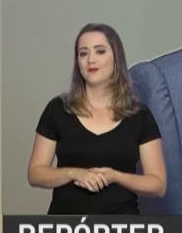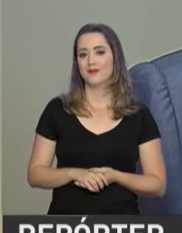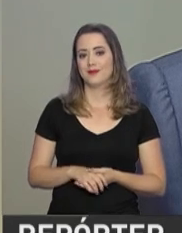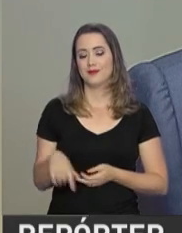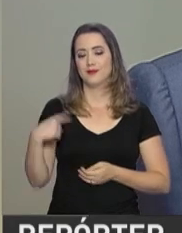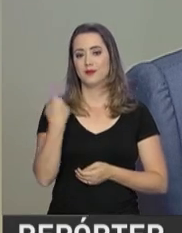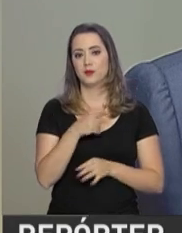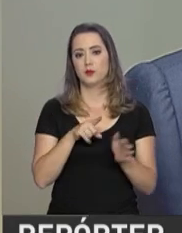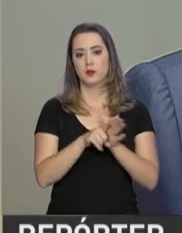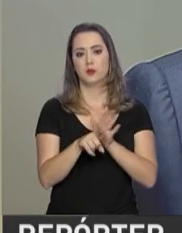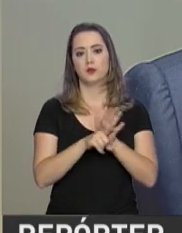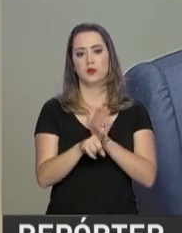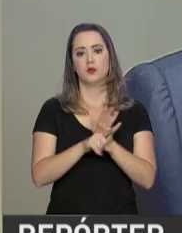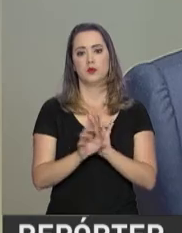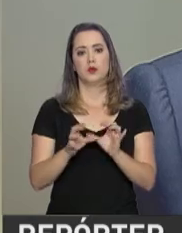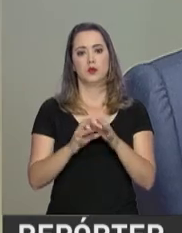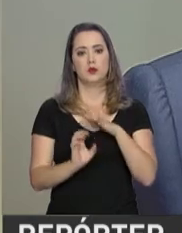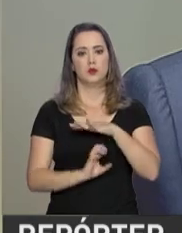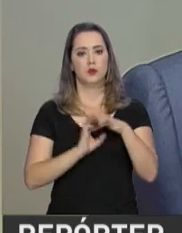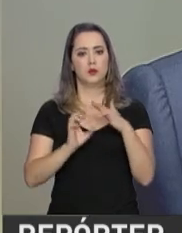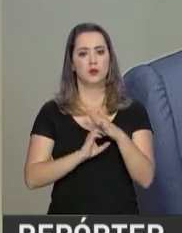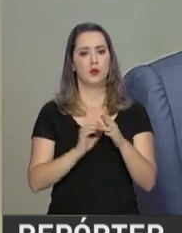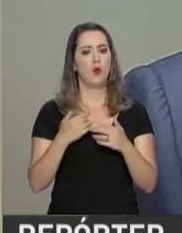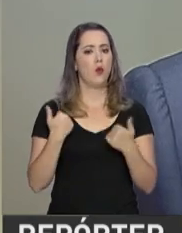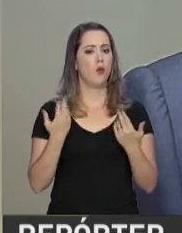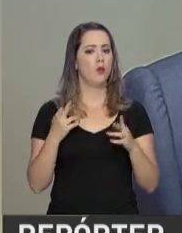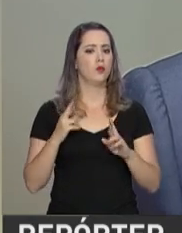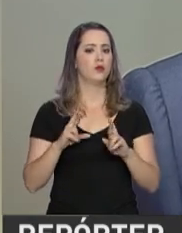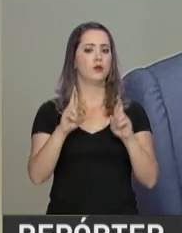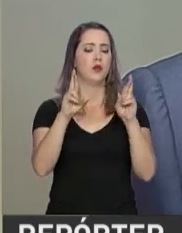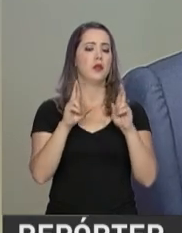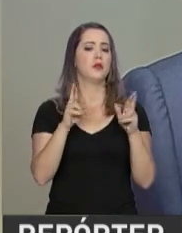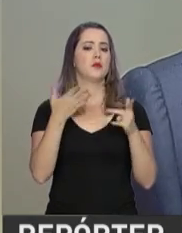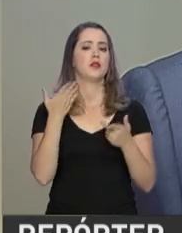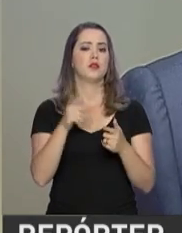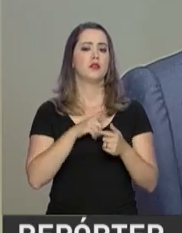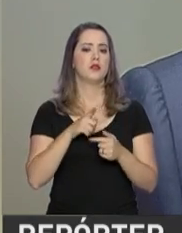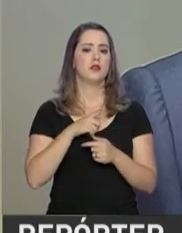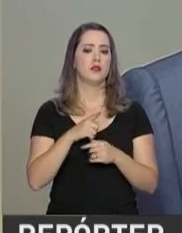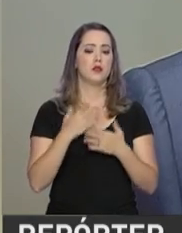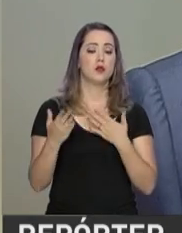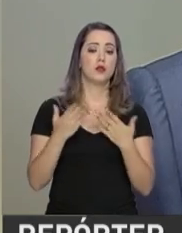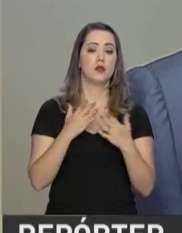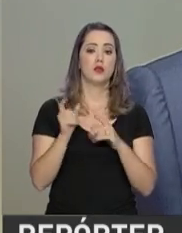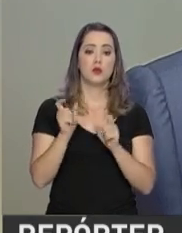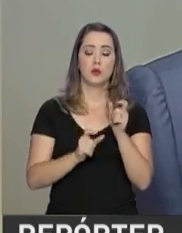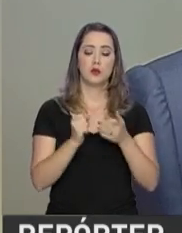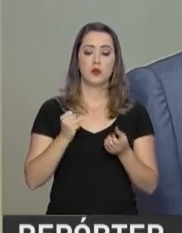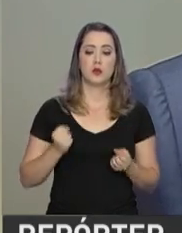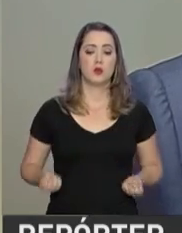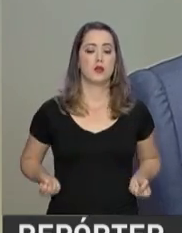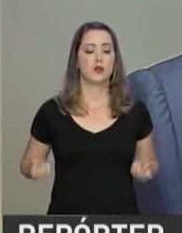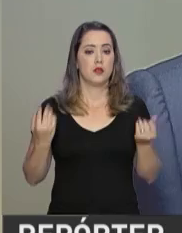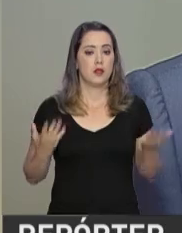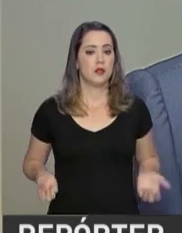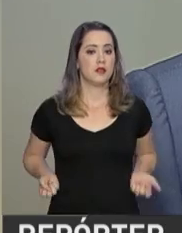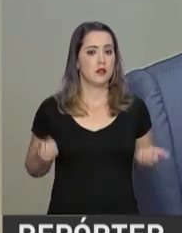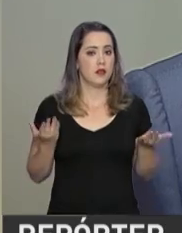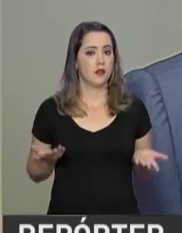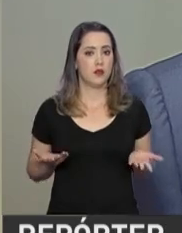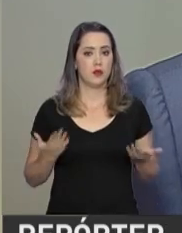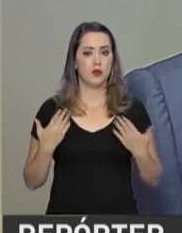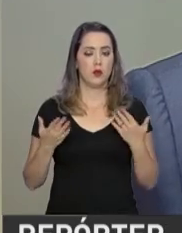pesquisamos também com os empresários qual é a expectativa que ele tinha relação com o consumidor vai gastar para fazer